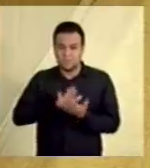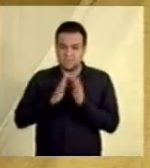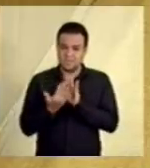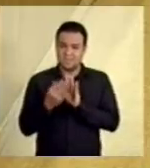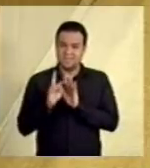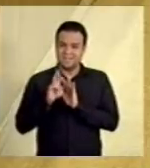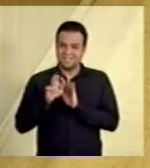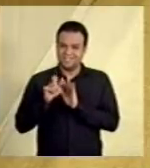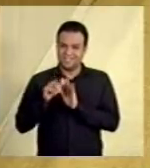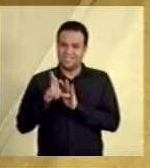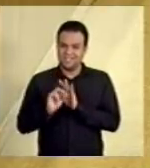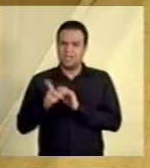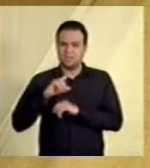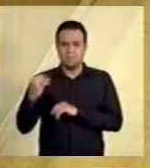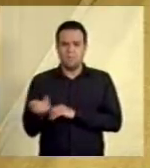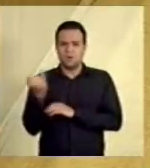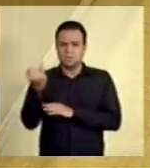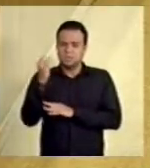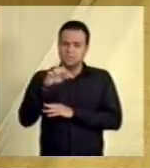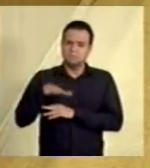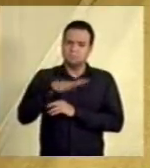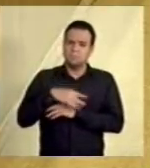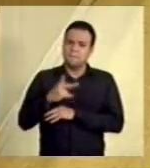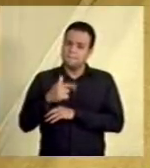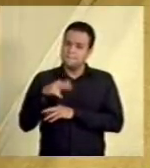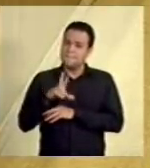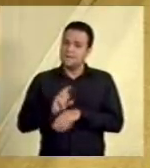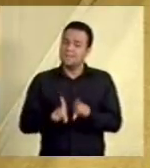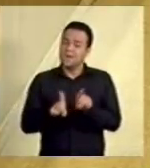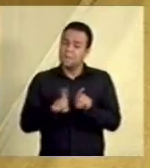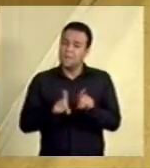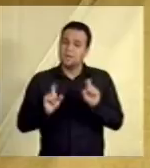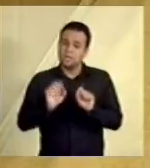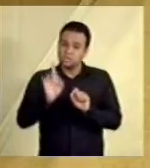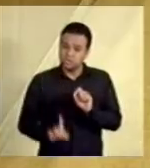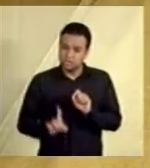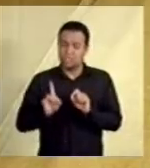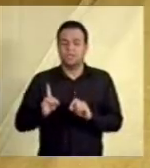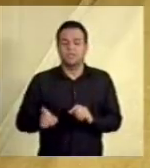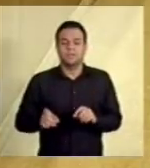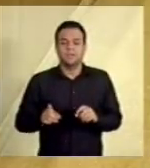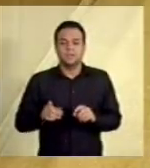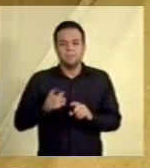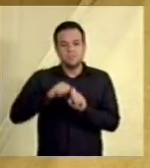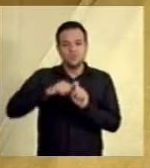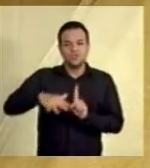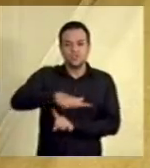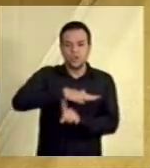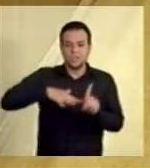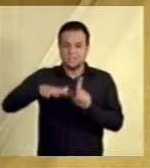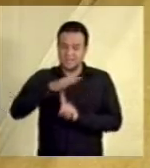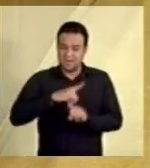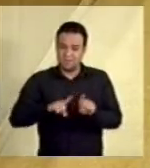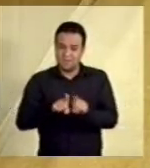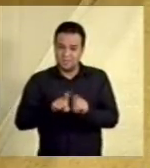relevantes consequências no plano do direito e também na esfera de suas relações sociais e